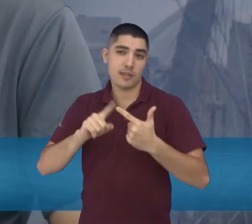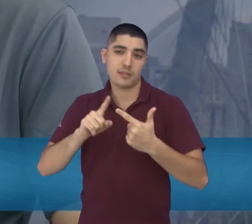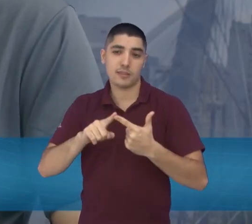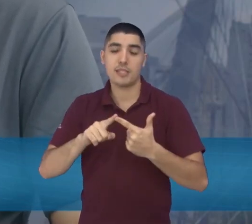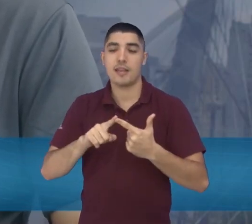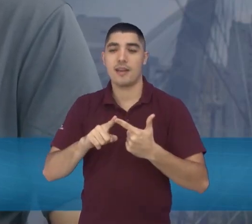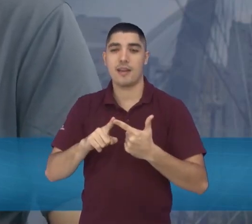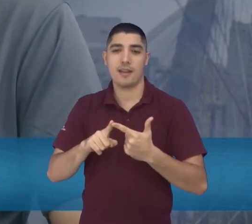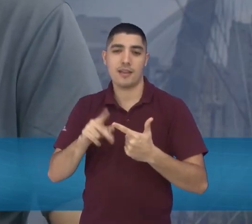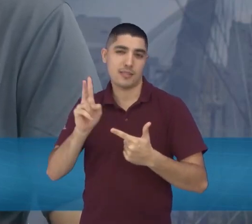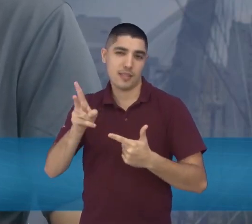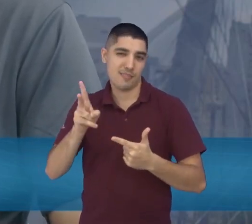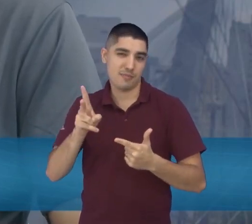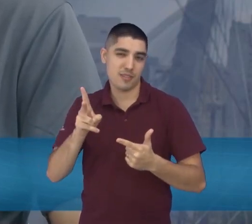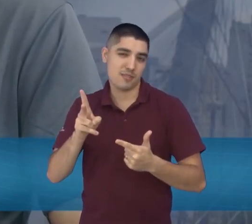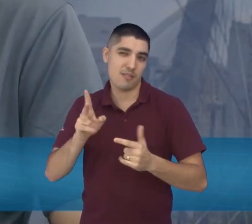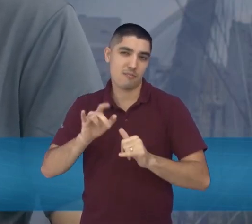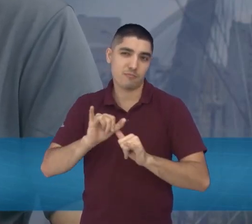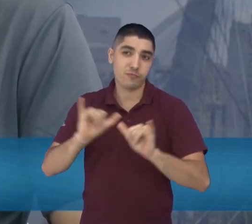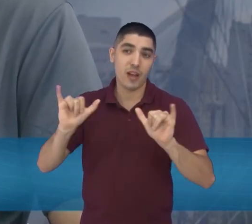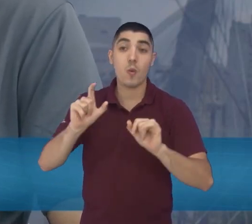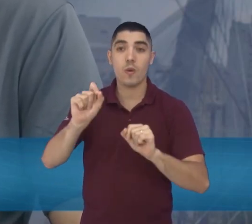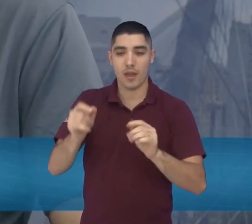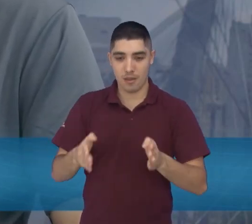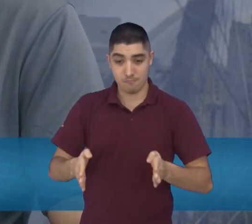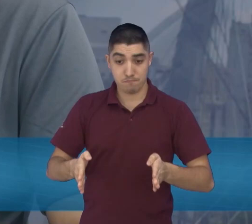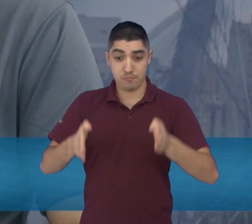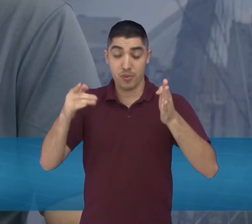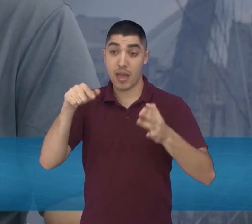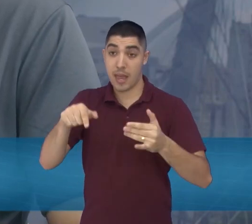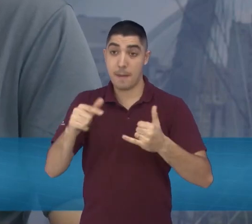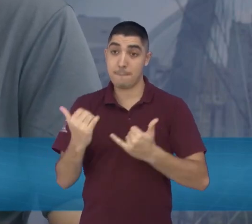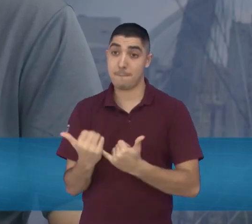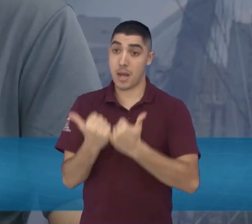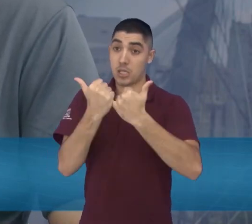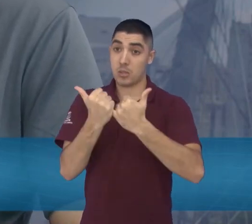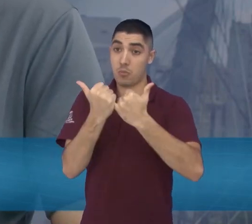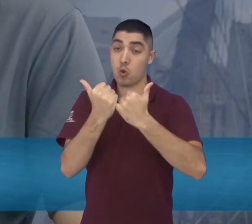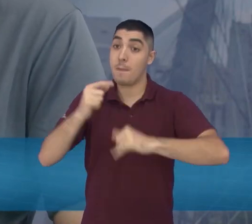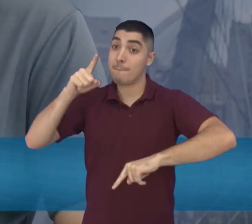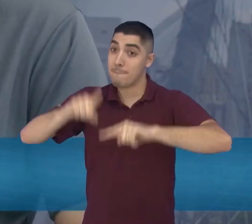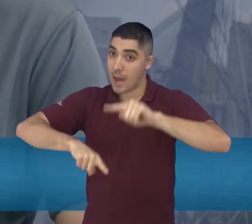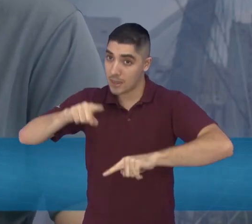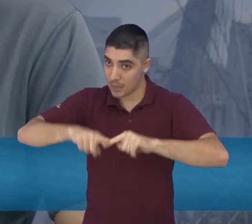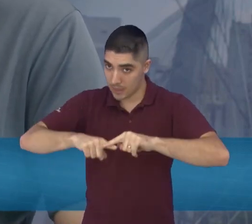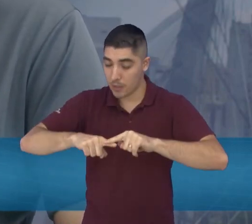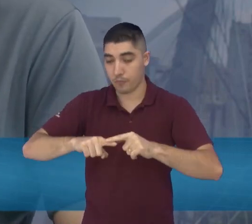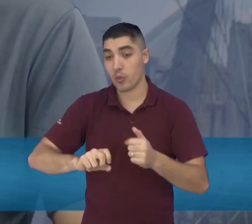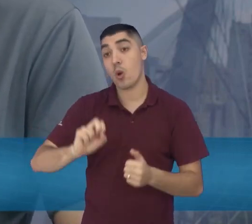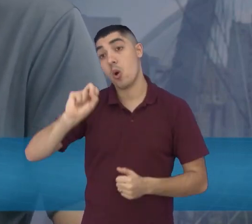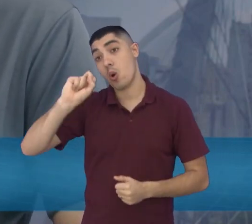como um patrimônio material, e pode ser também por valores